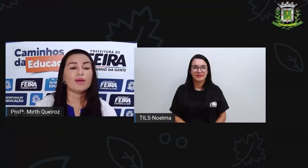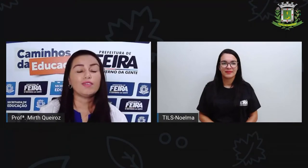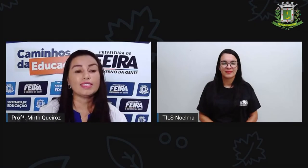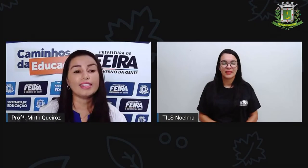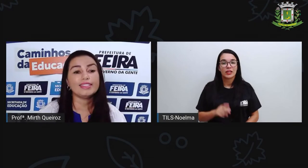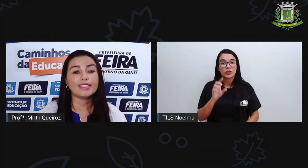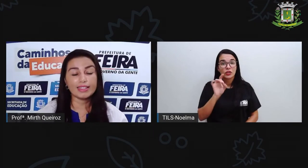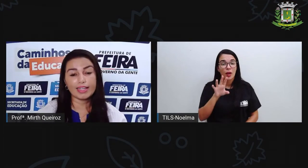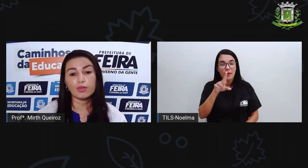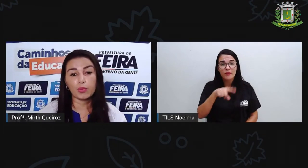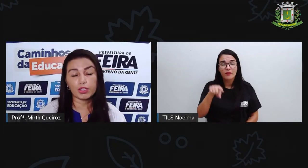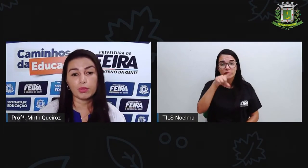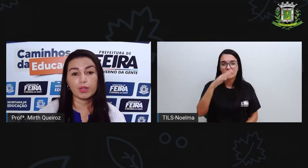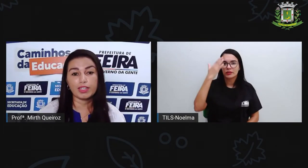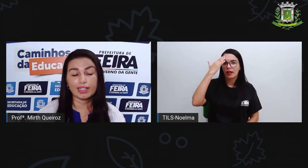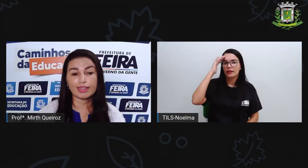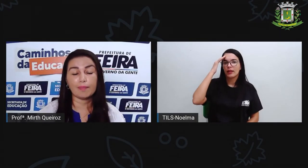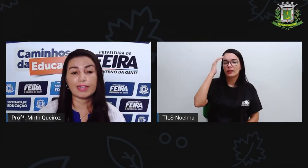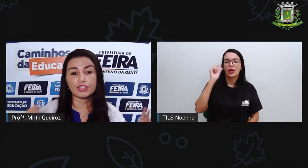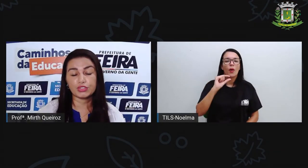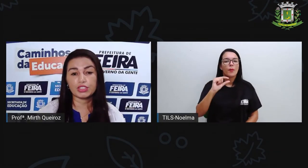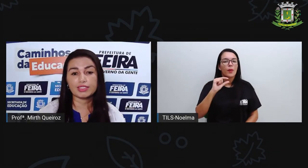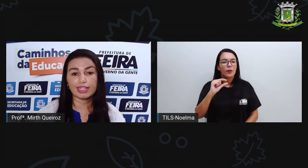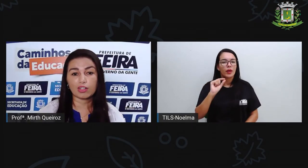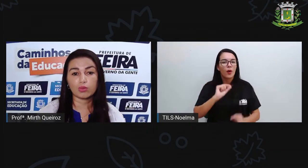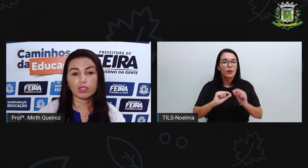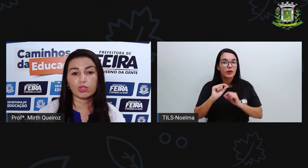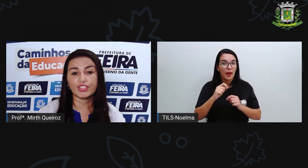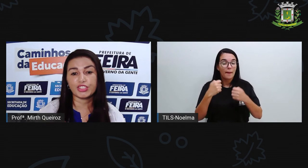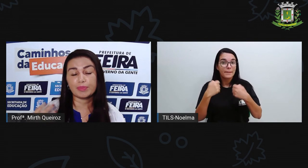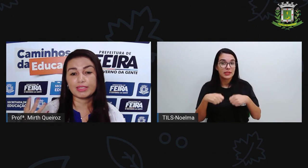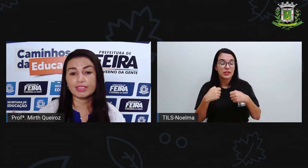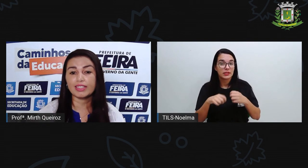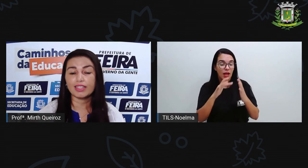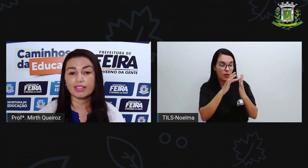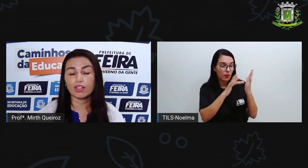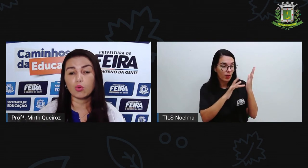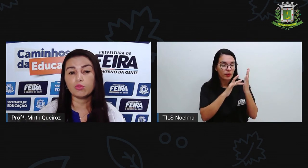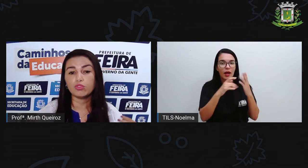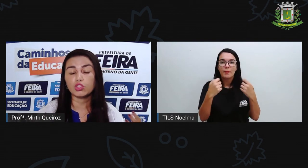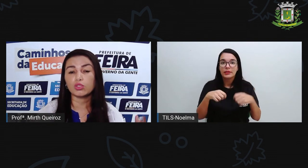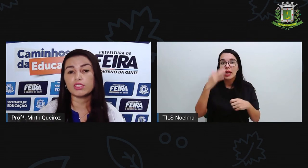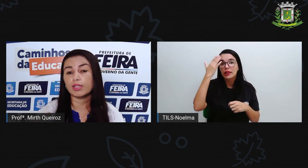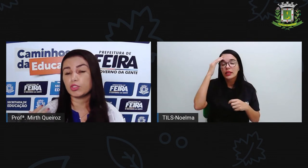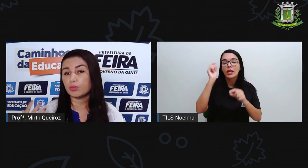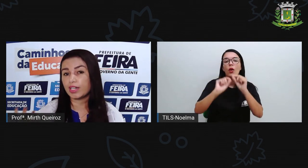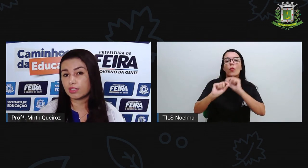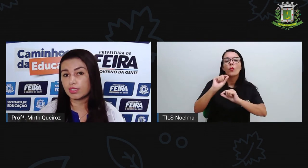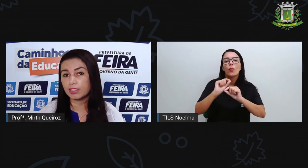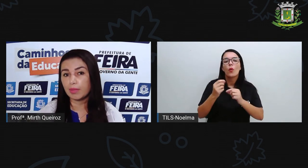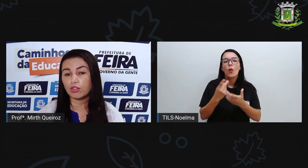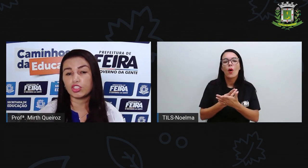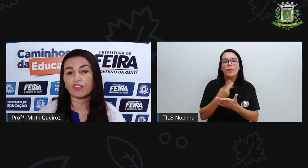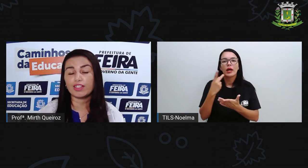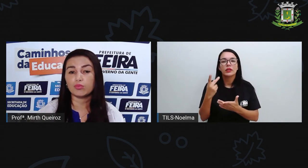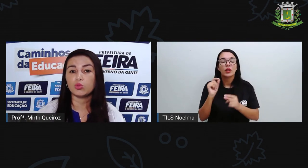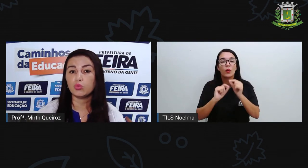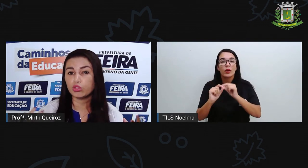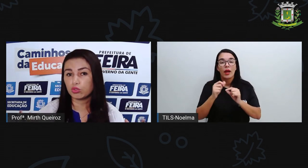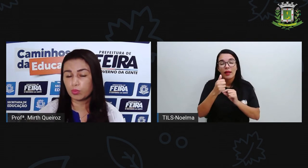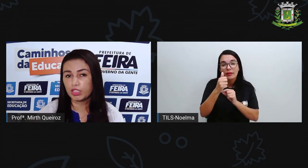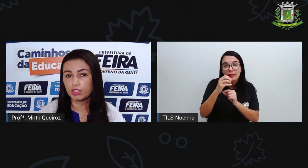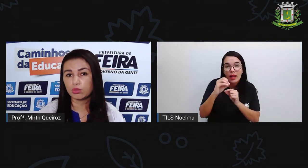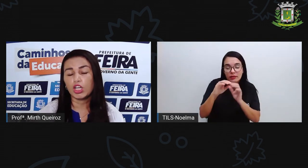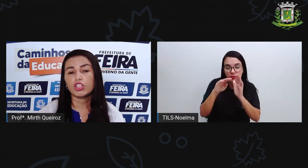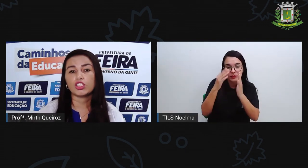Só para vocês entenderem um pouquinho aí, que até para a gente utilizar a calculadora, gente precisa entender como funciona o sistema de numeração decimal. Nós já falamos